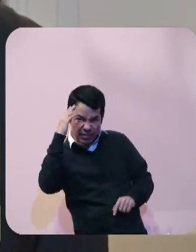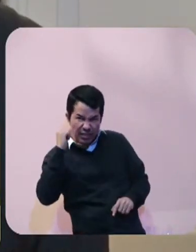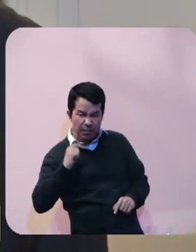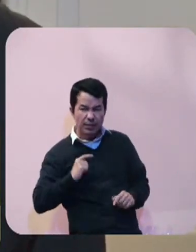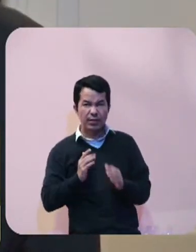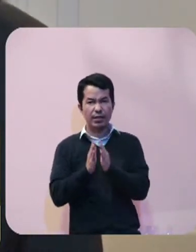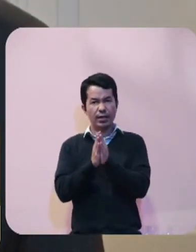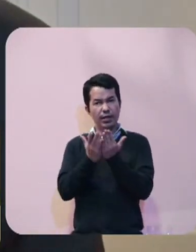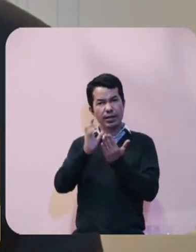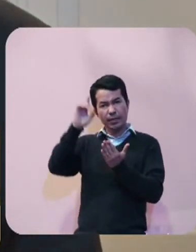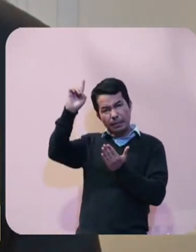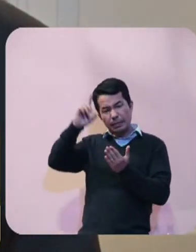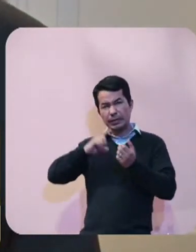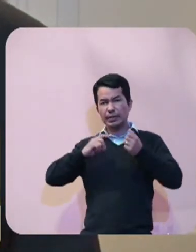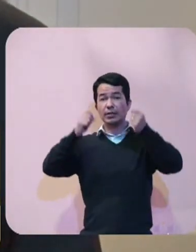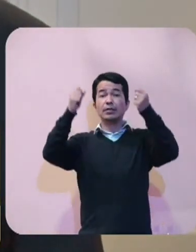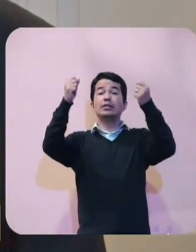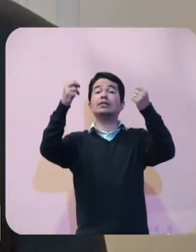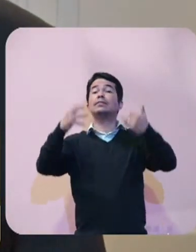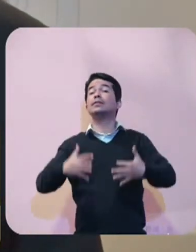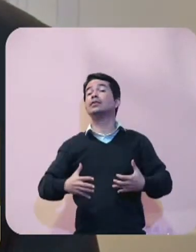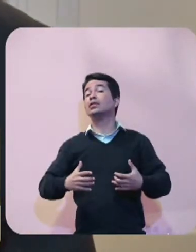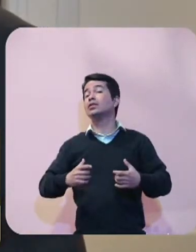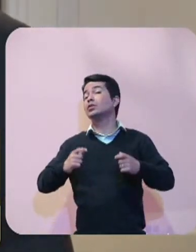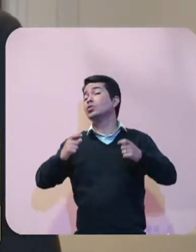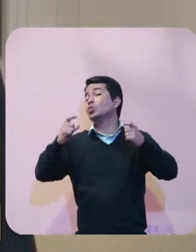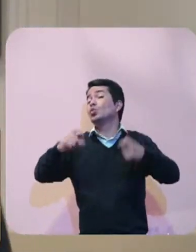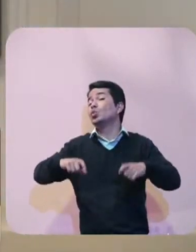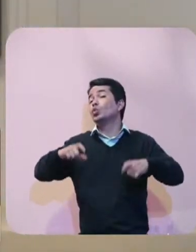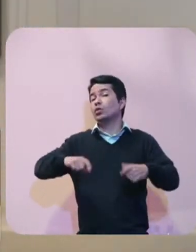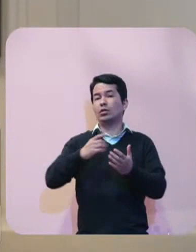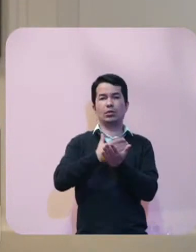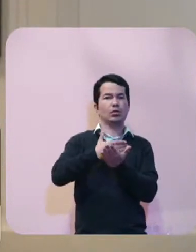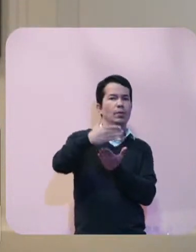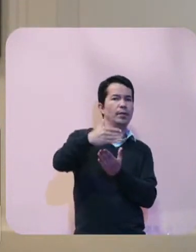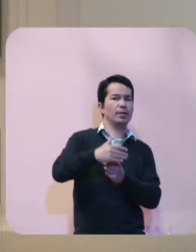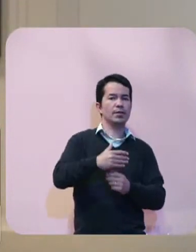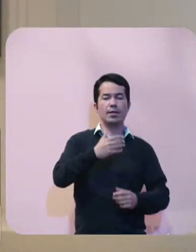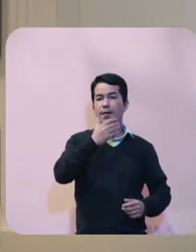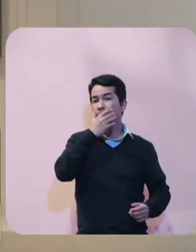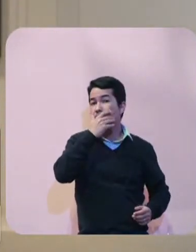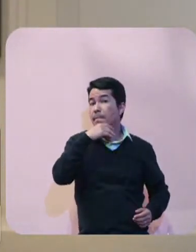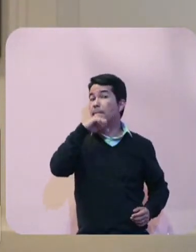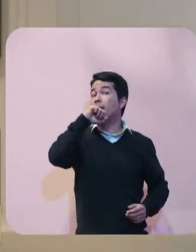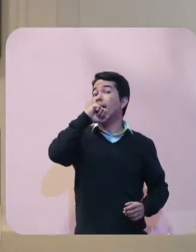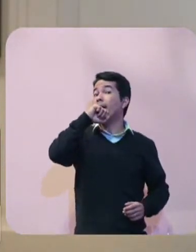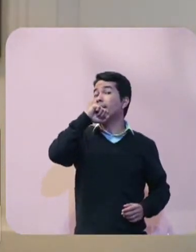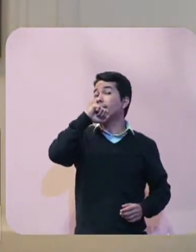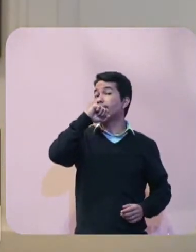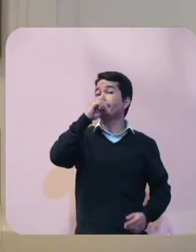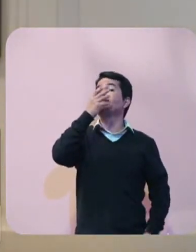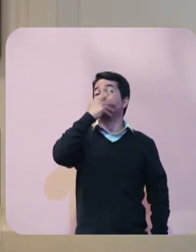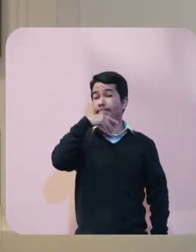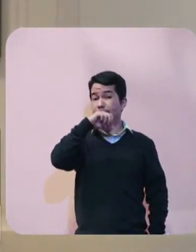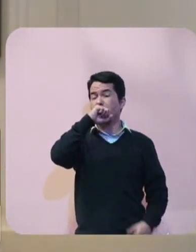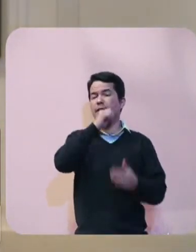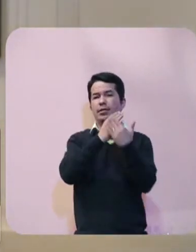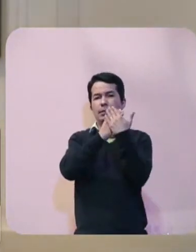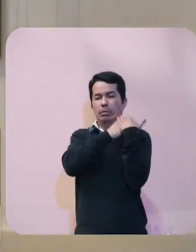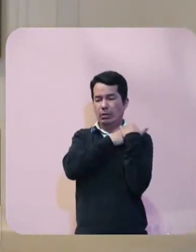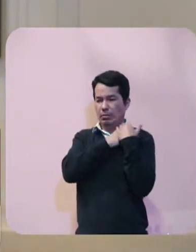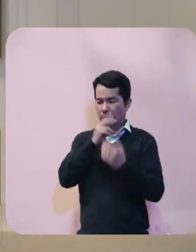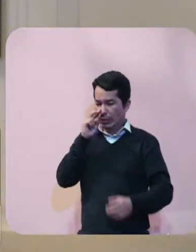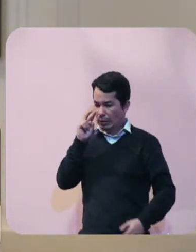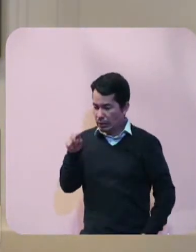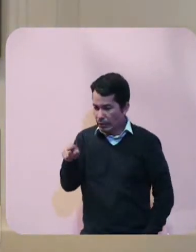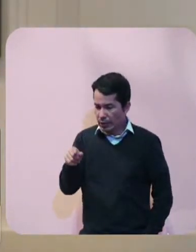do pai. O pai se converte aos seus filhos. E este mover e